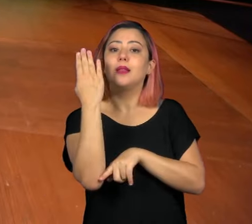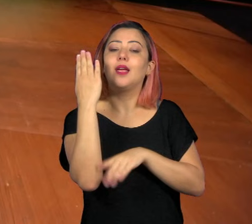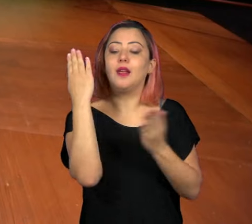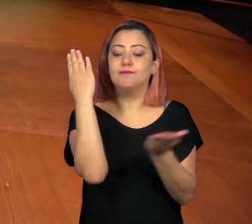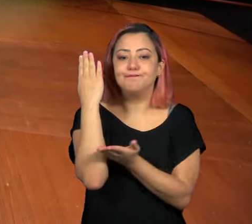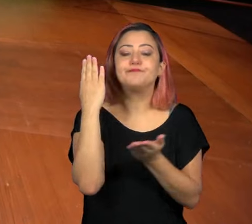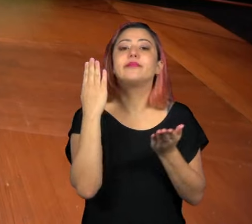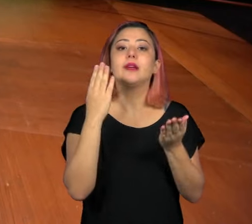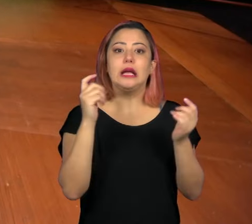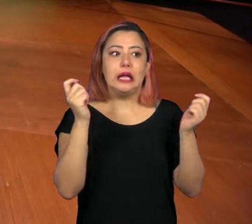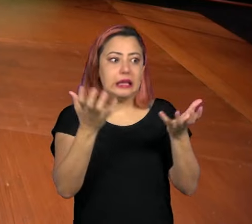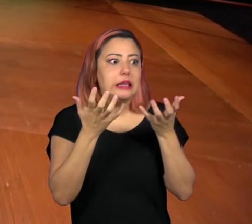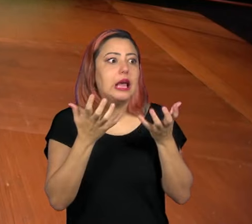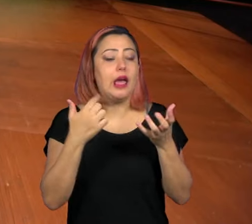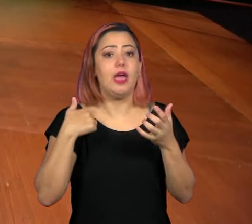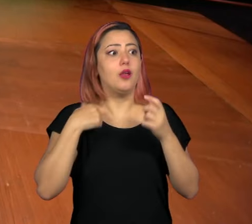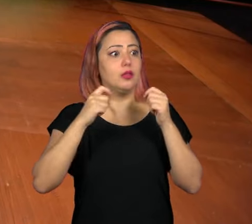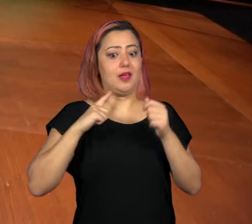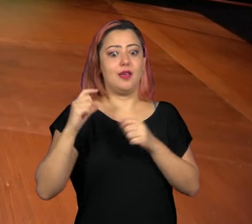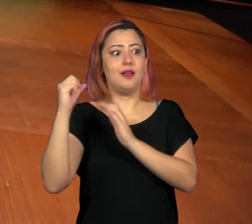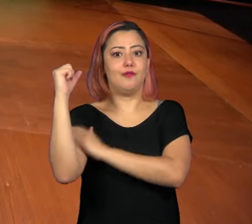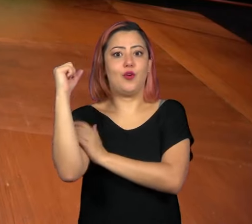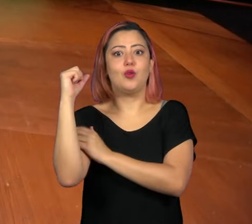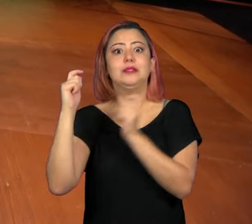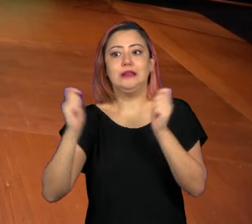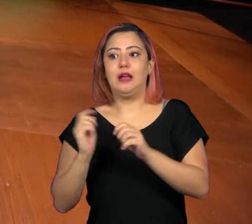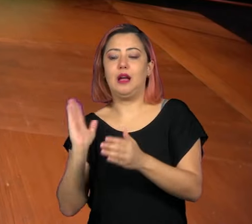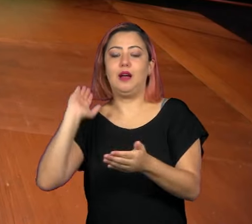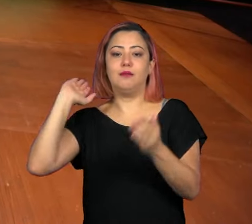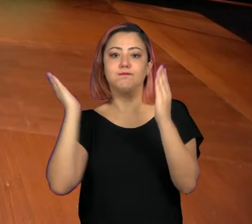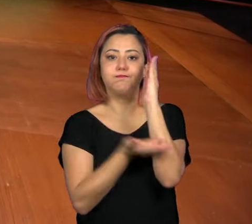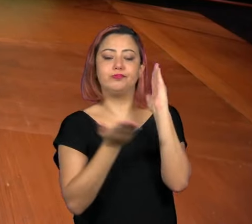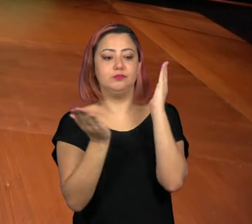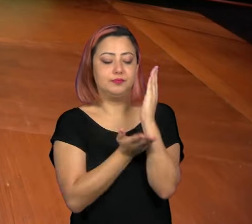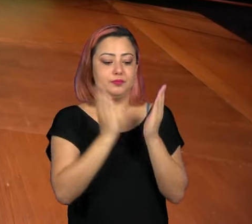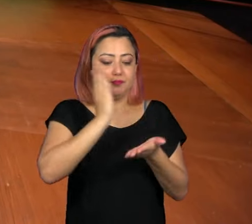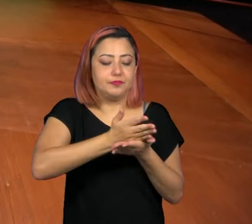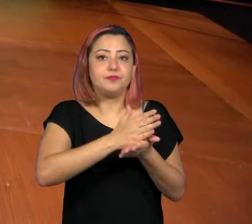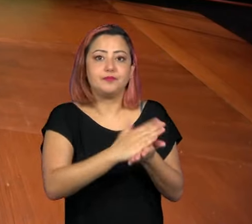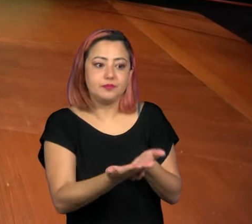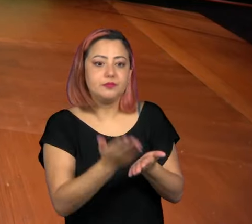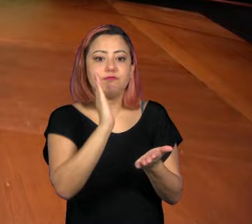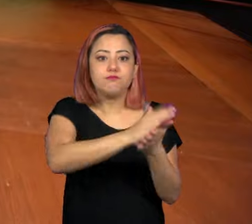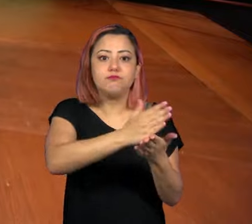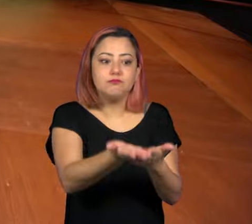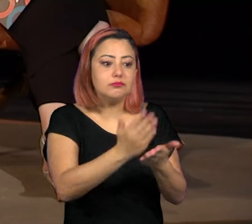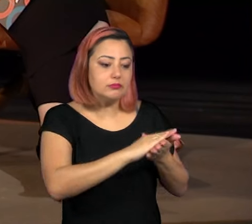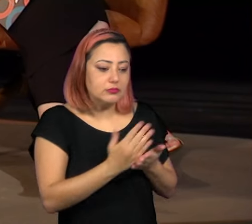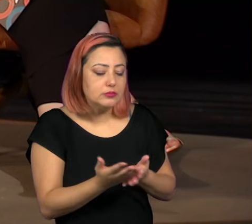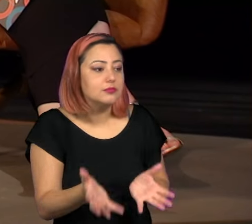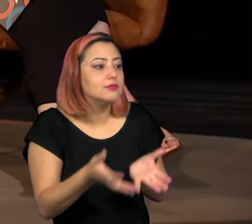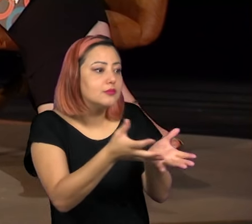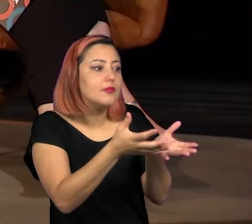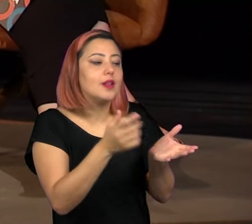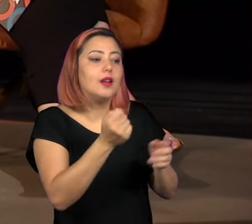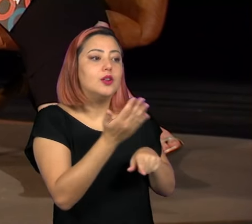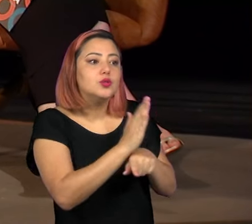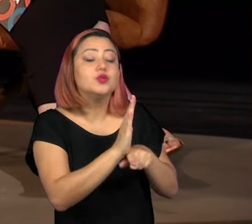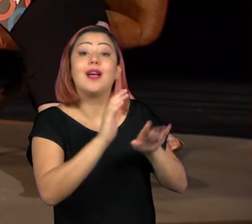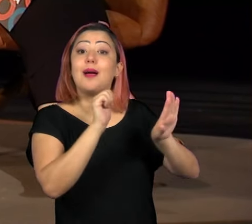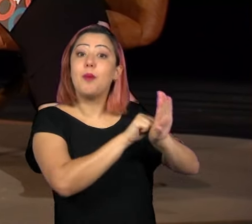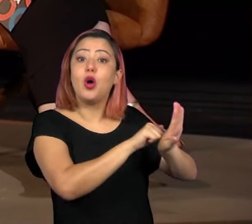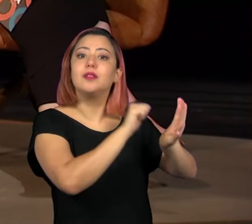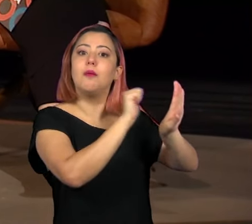botarem no fogo. Então, ele não sabia falar, ele punha um palitinho de fósforo assim, punha o outro em cima, na mão assim,